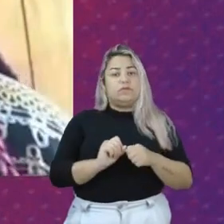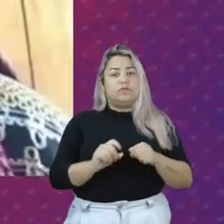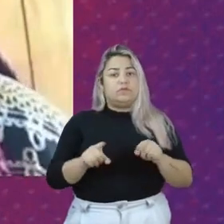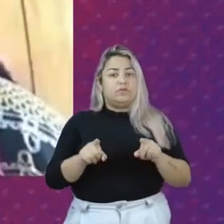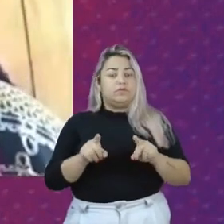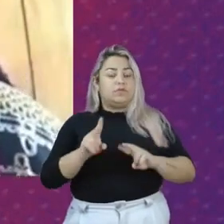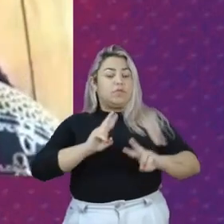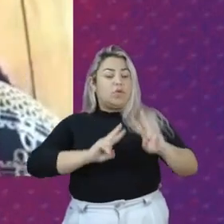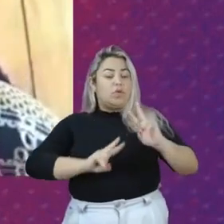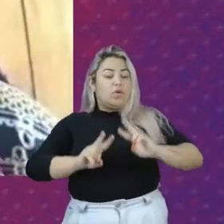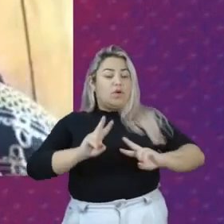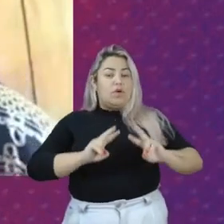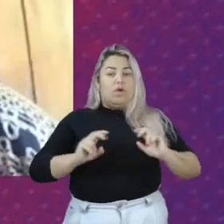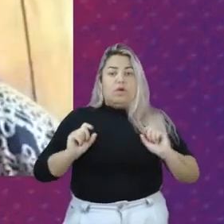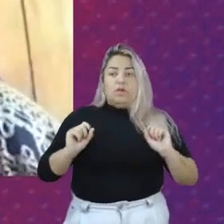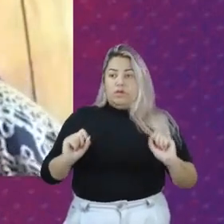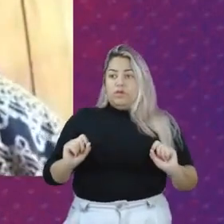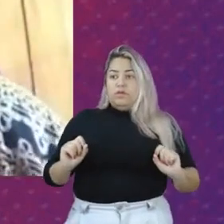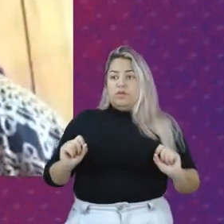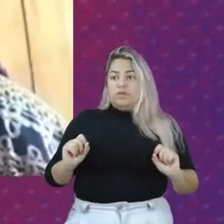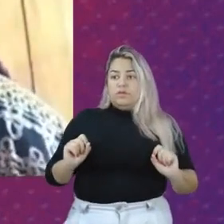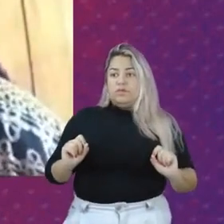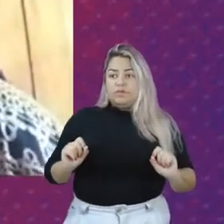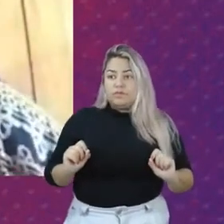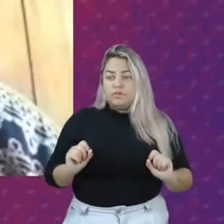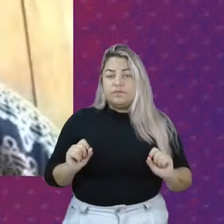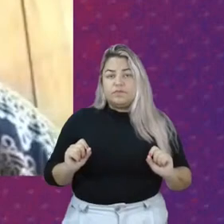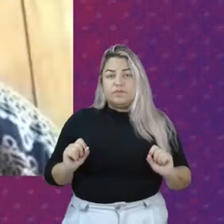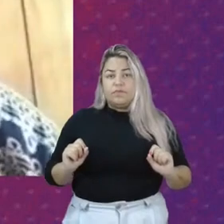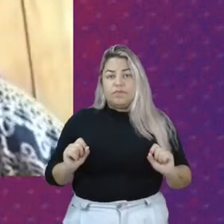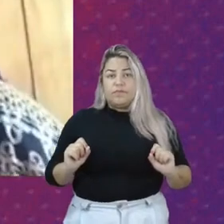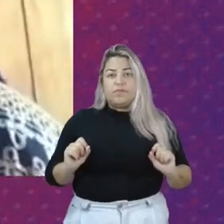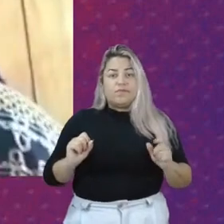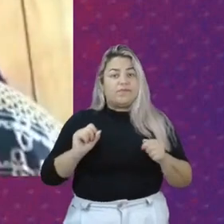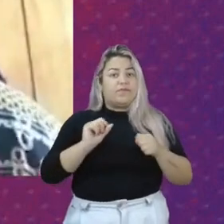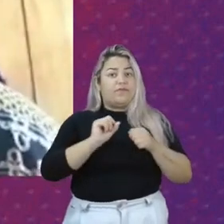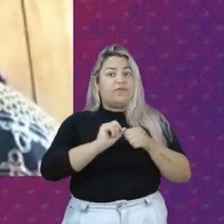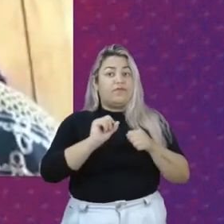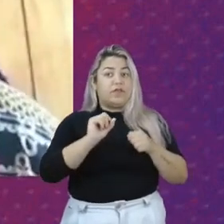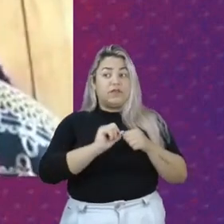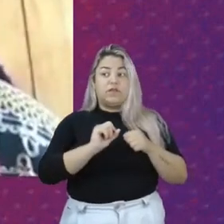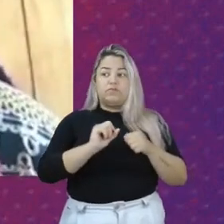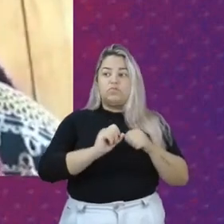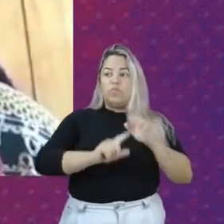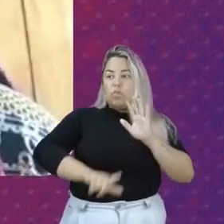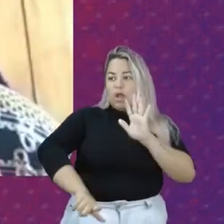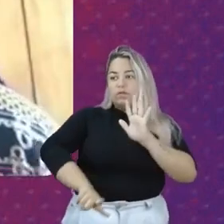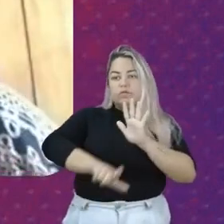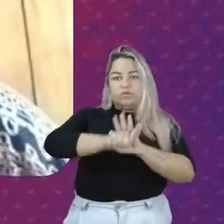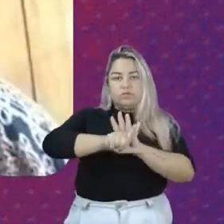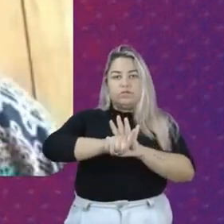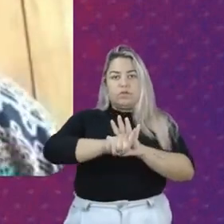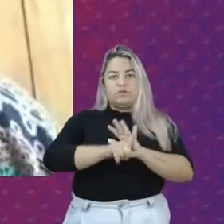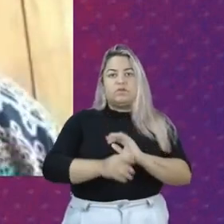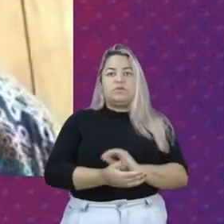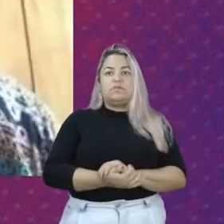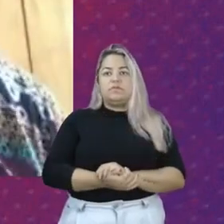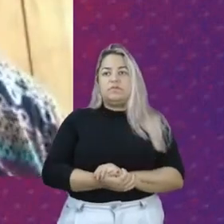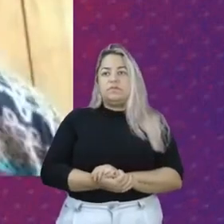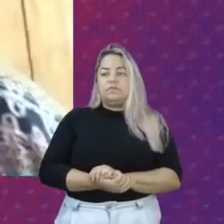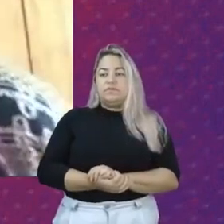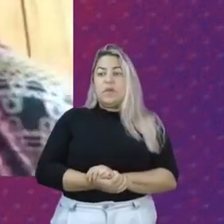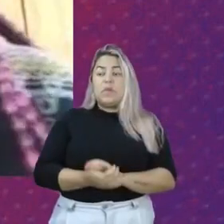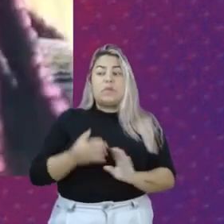um olhar e efetivamente produziram uma legislação,